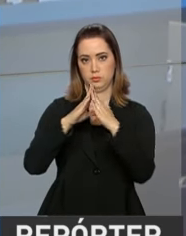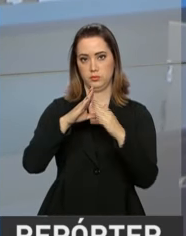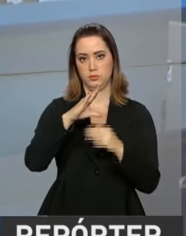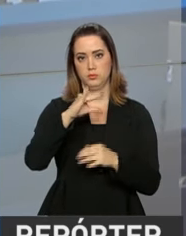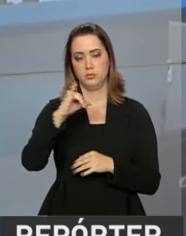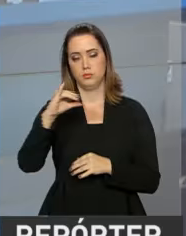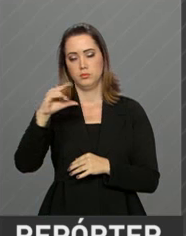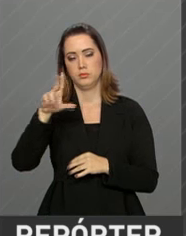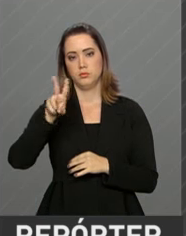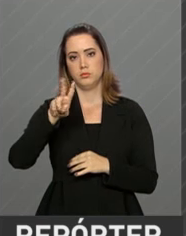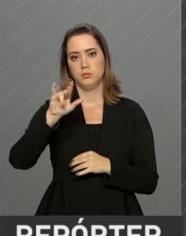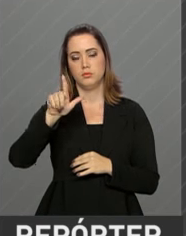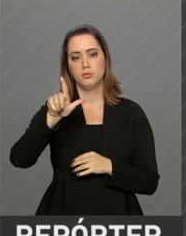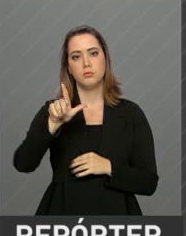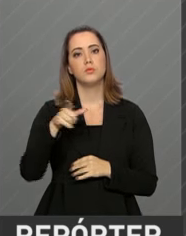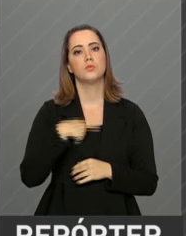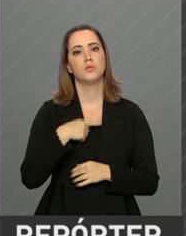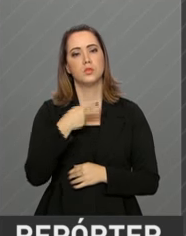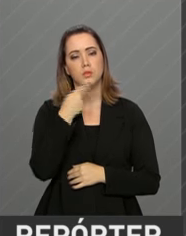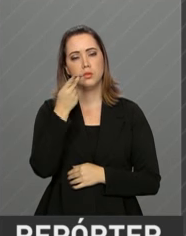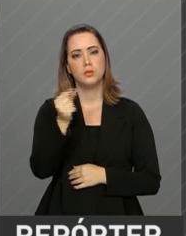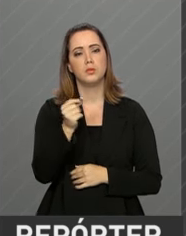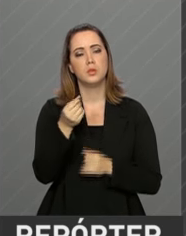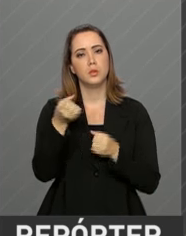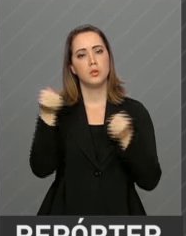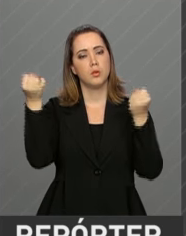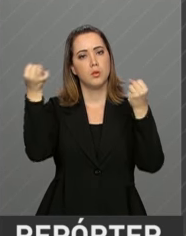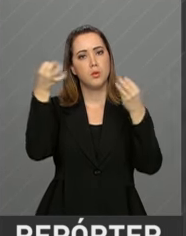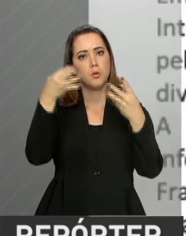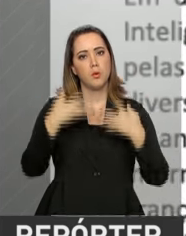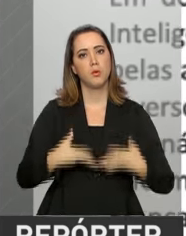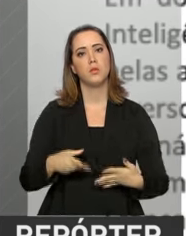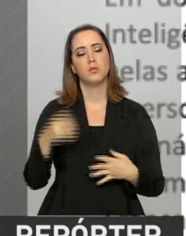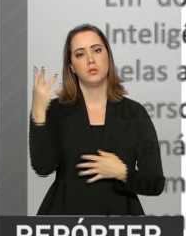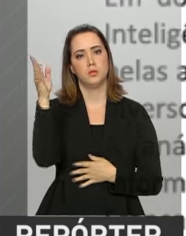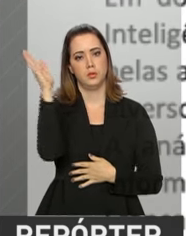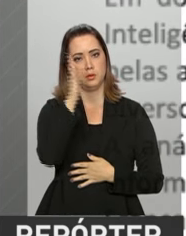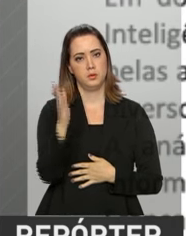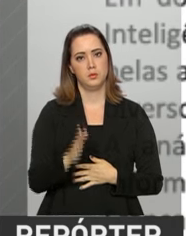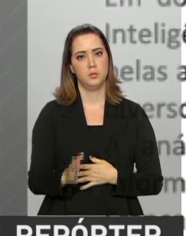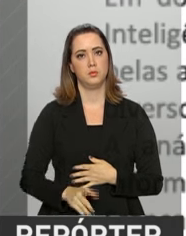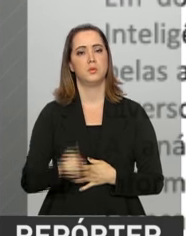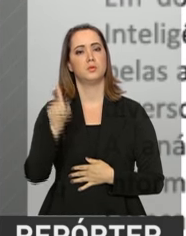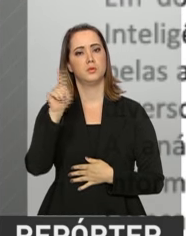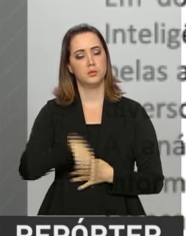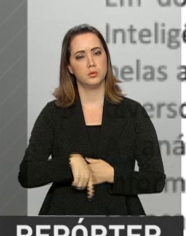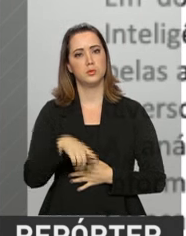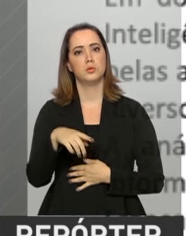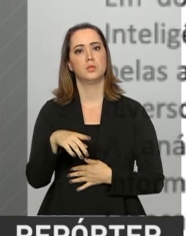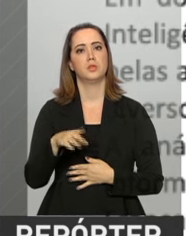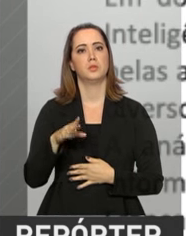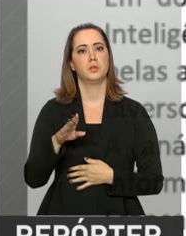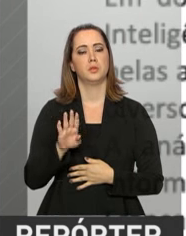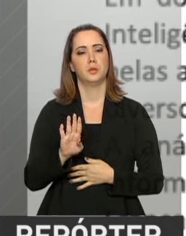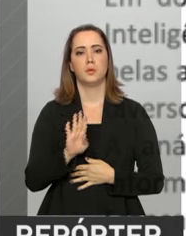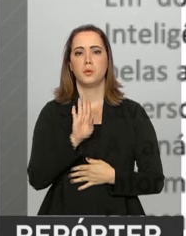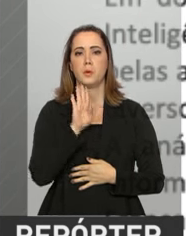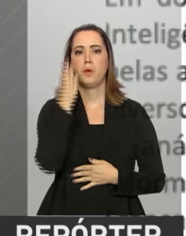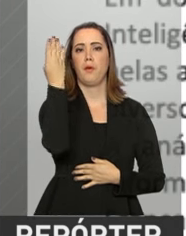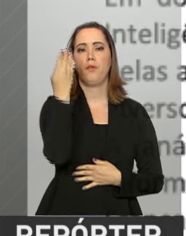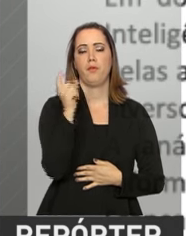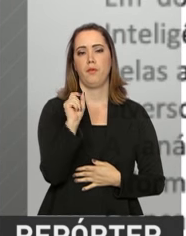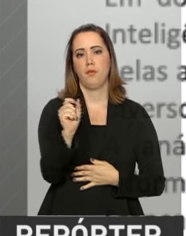nota afirmando que o governo francês esclareceu ao Brasil não ser verdadeira a informação de que um brasileiro